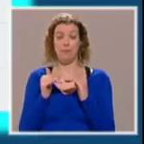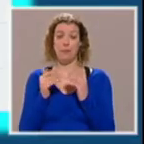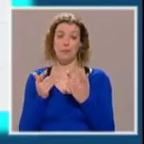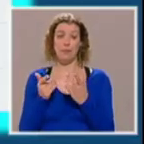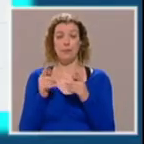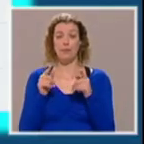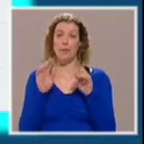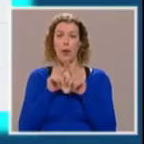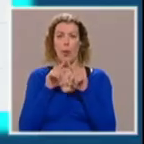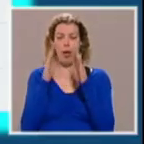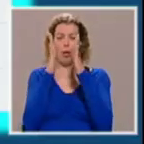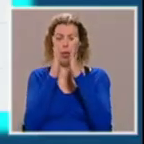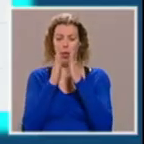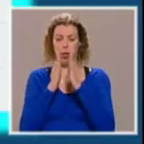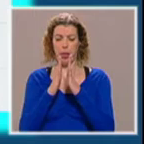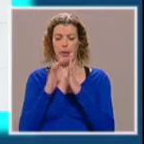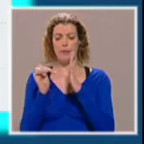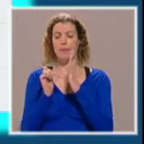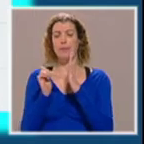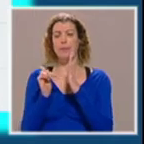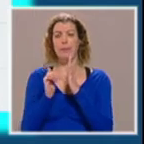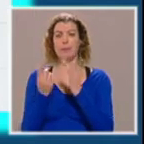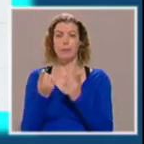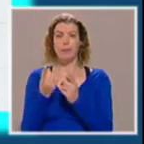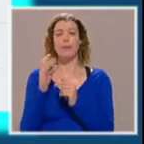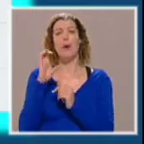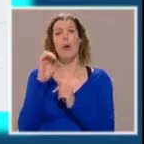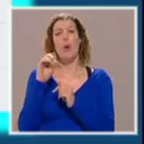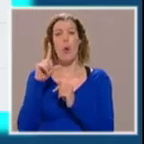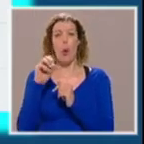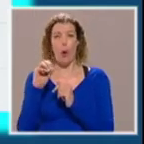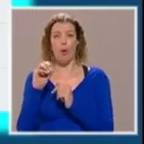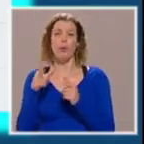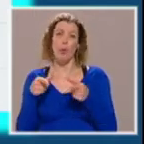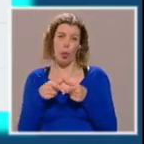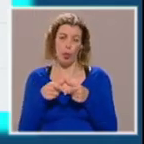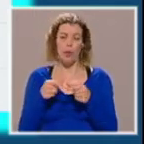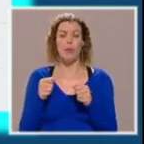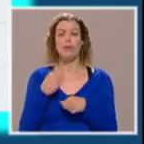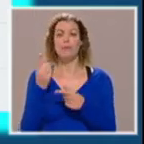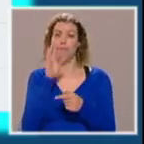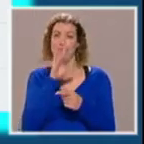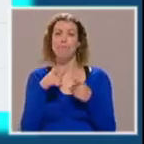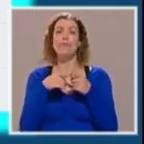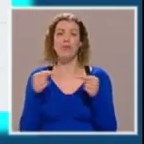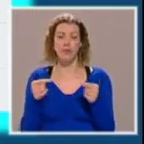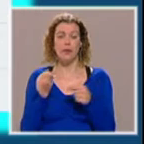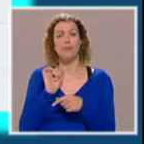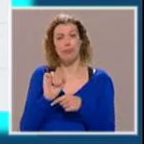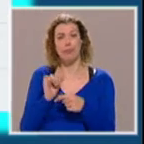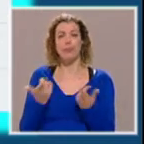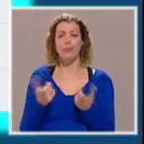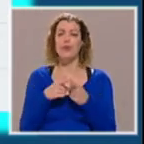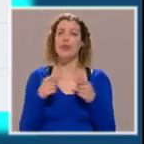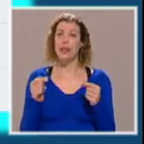fica mais afunilado e denomina-se essa zona por colo do útero. Relativamente à vagina. A vagina